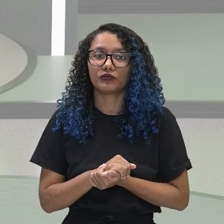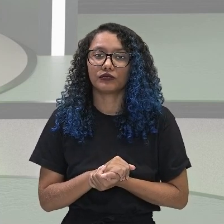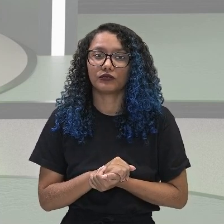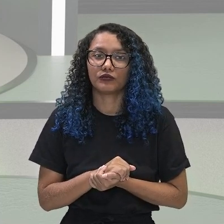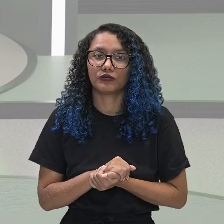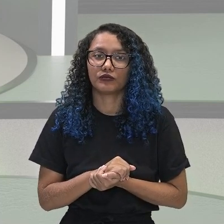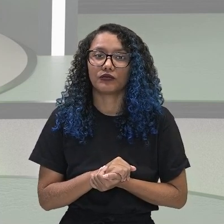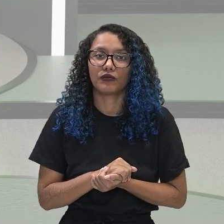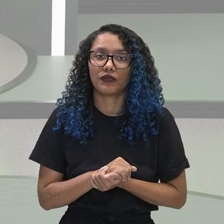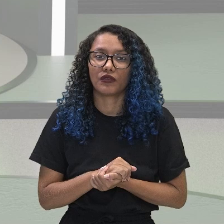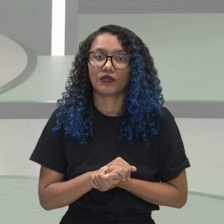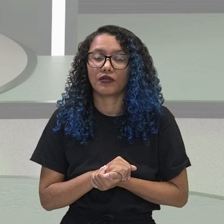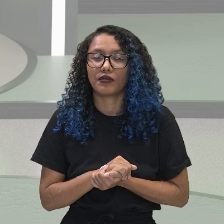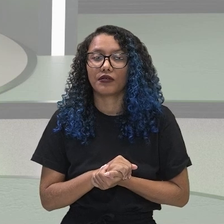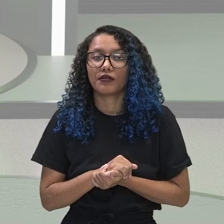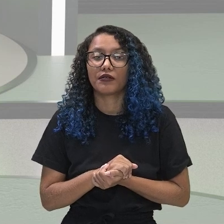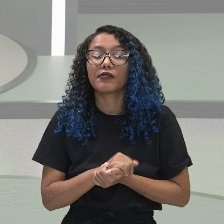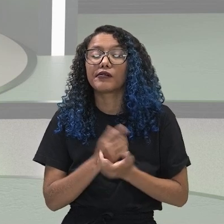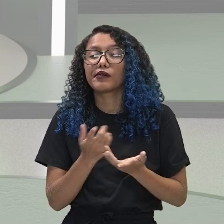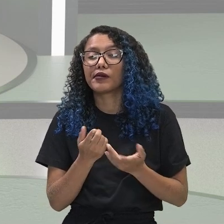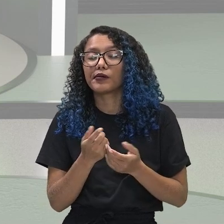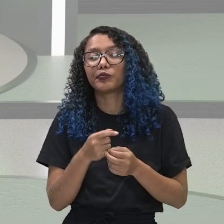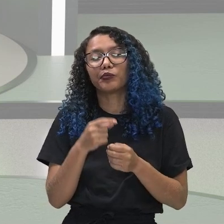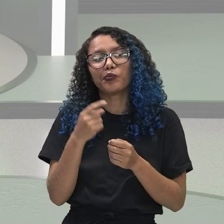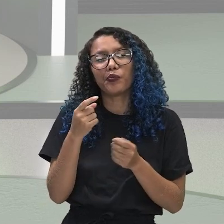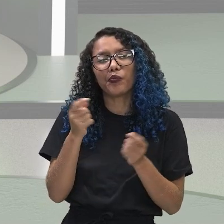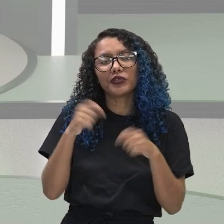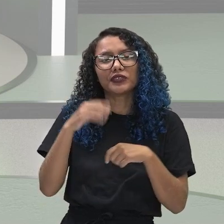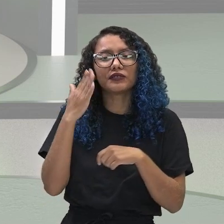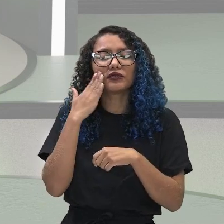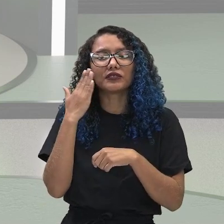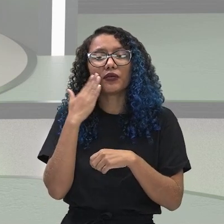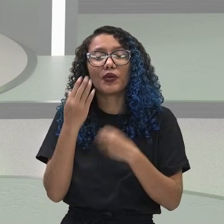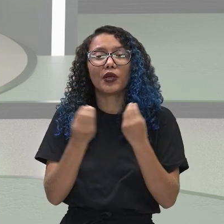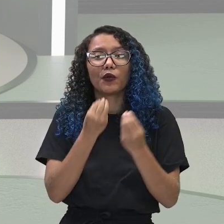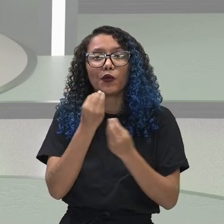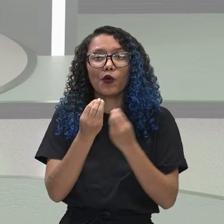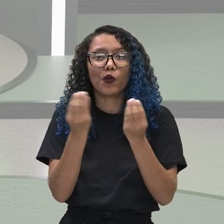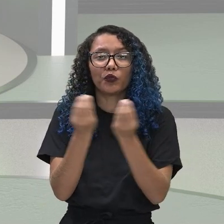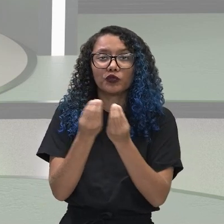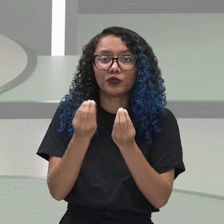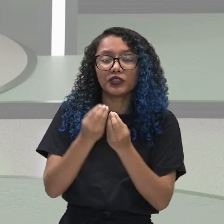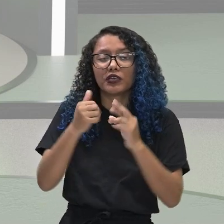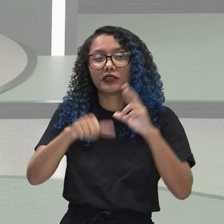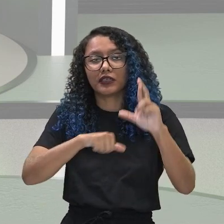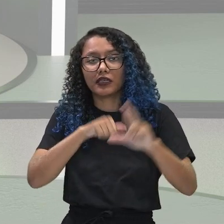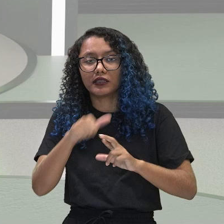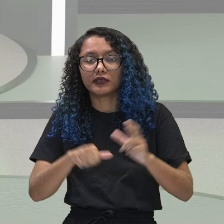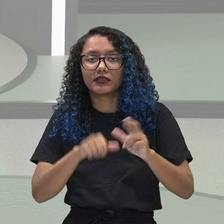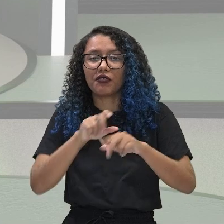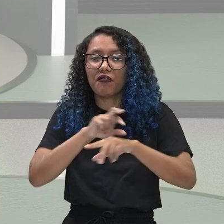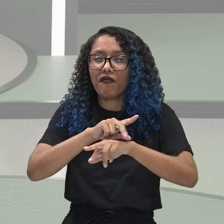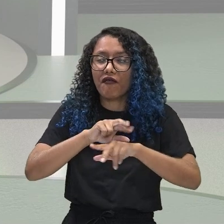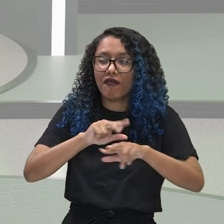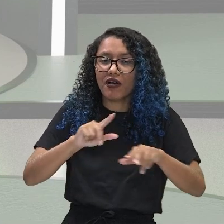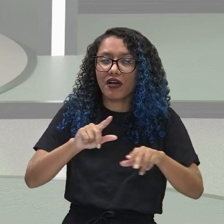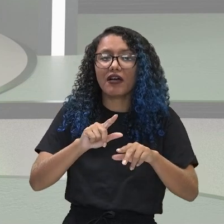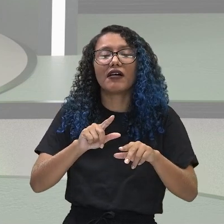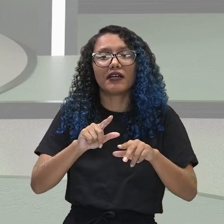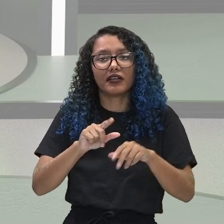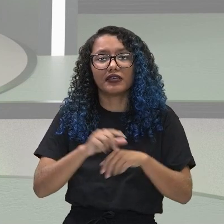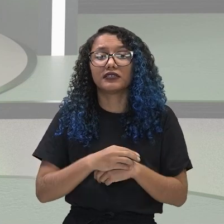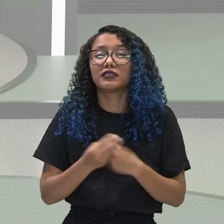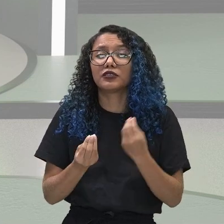aqui as substâncias, as reações que elas vão fazer e determinar a sua